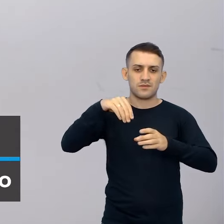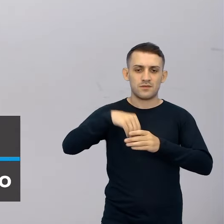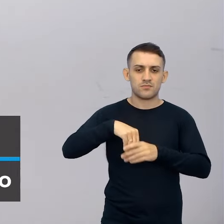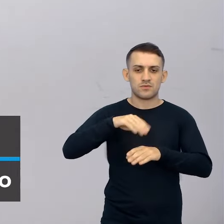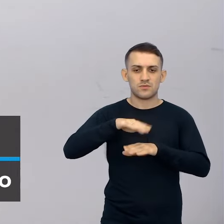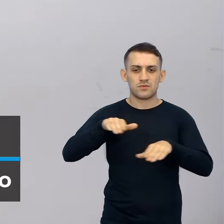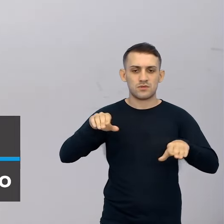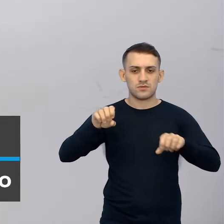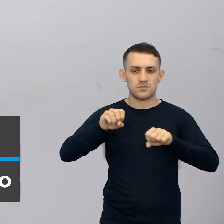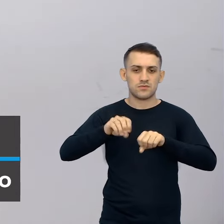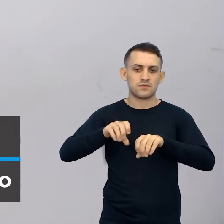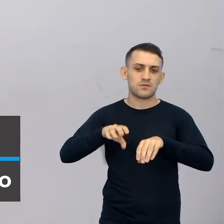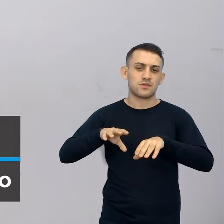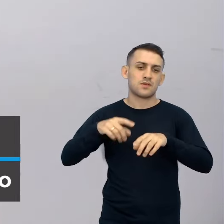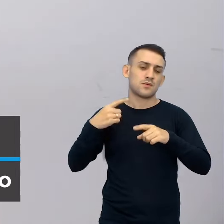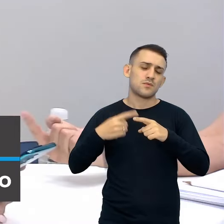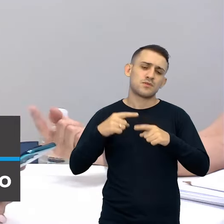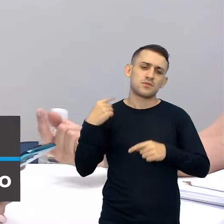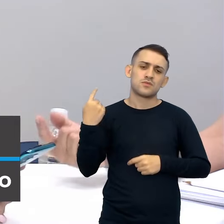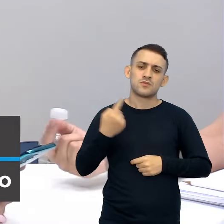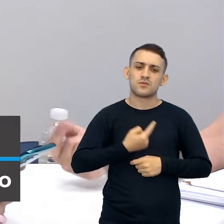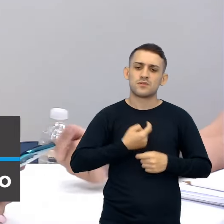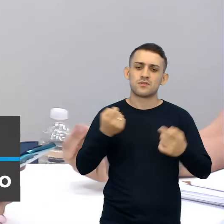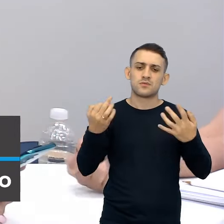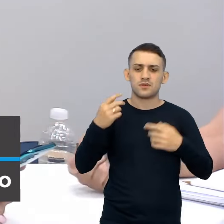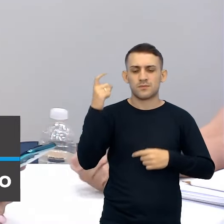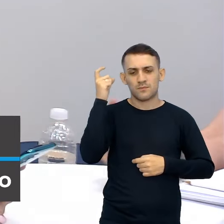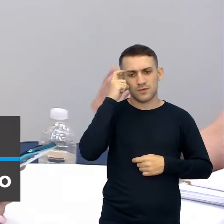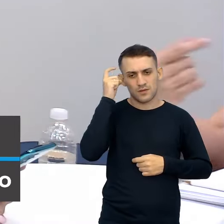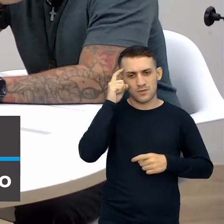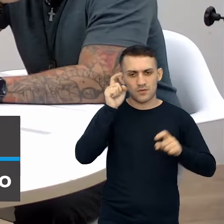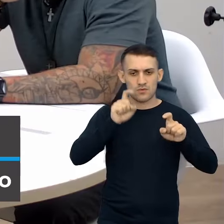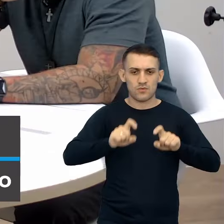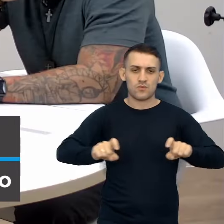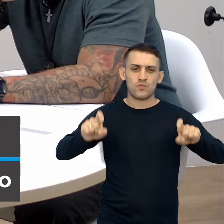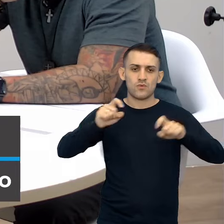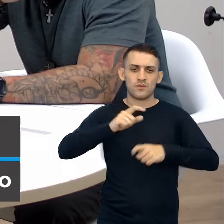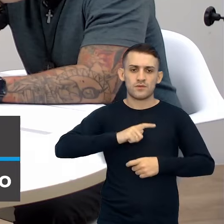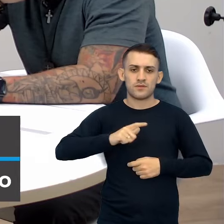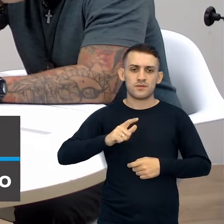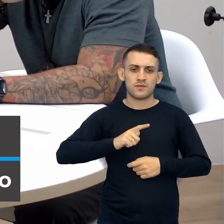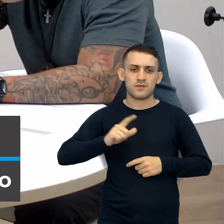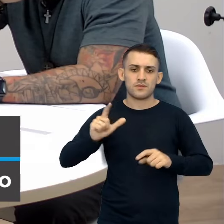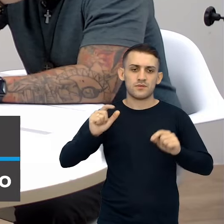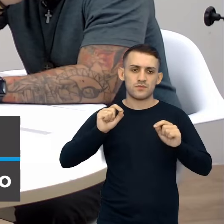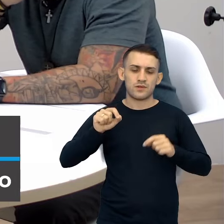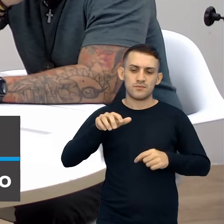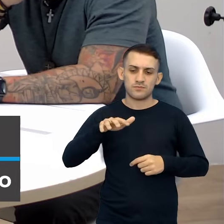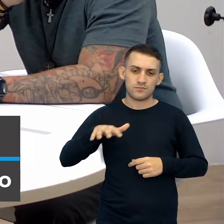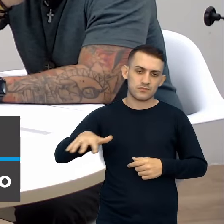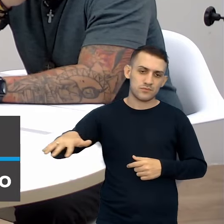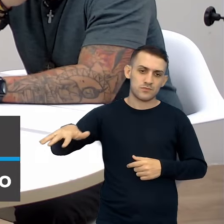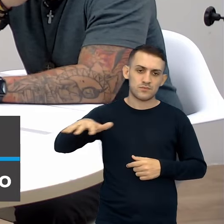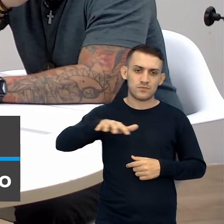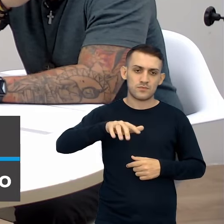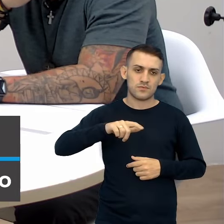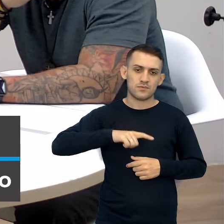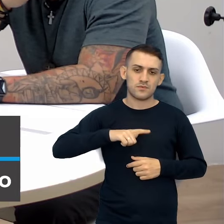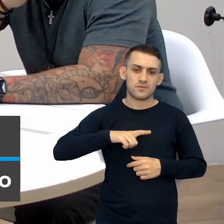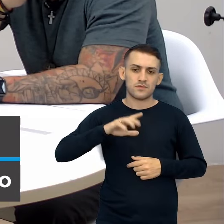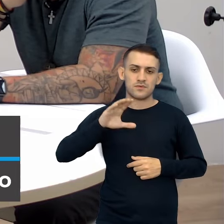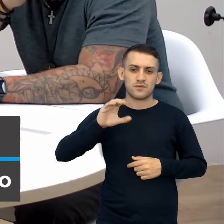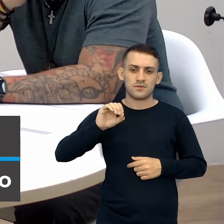infantil. Por quê? Quando a gente fala do pensamento computacional, a gente vai trabalhar com a questão do espaço,